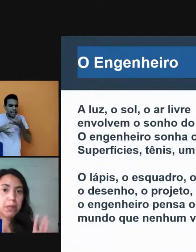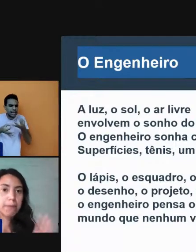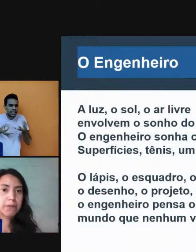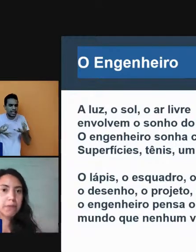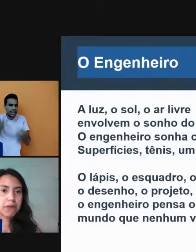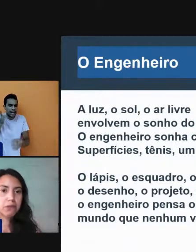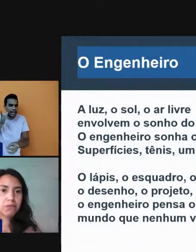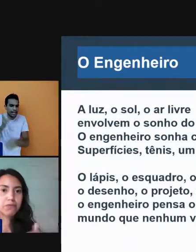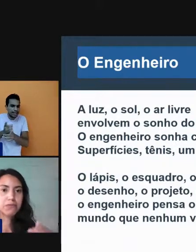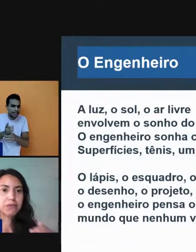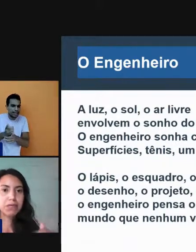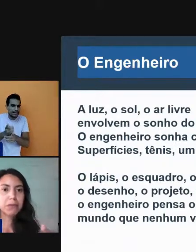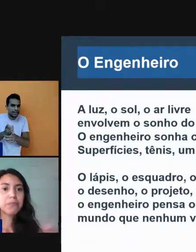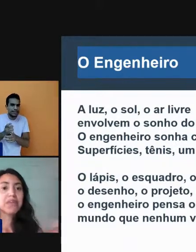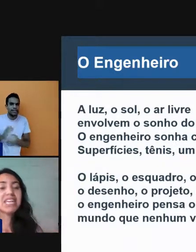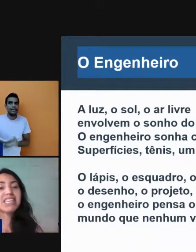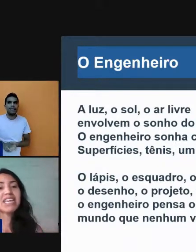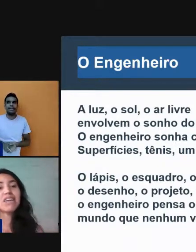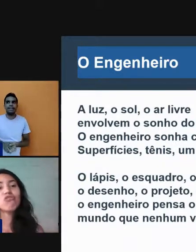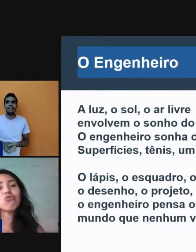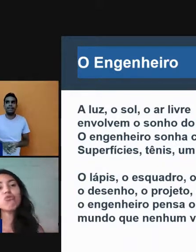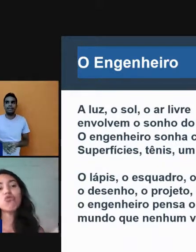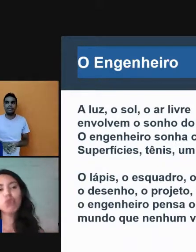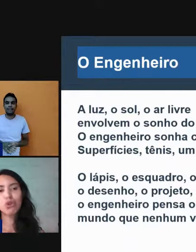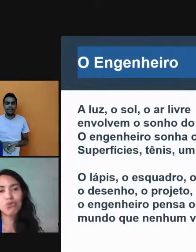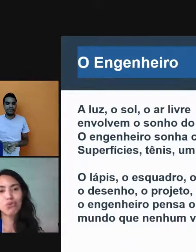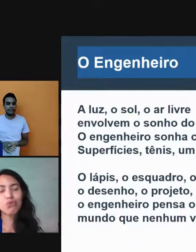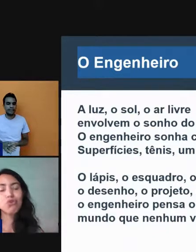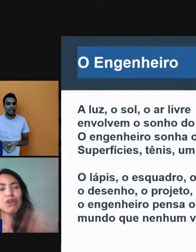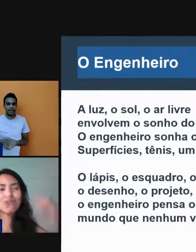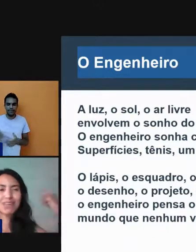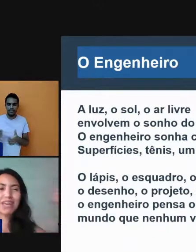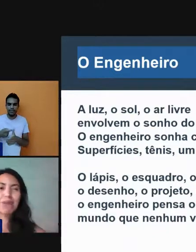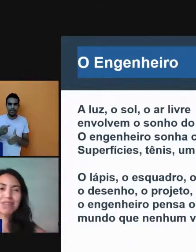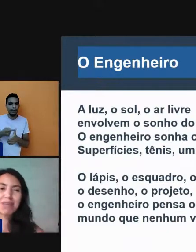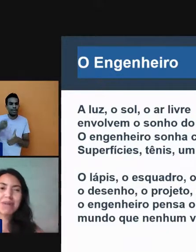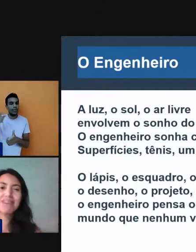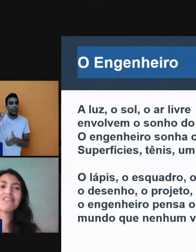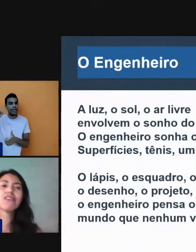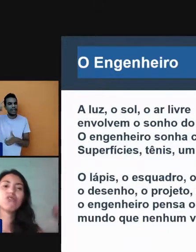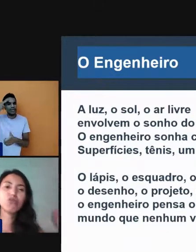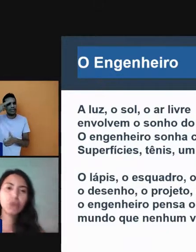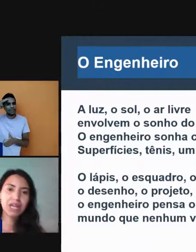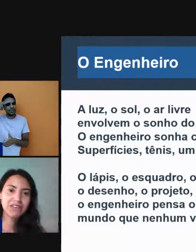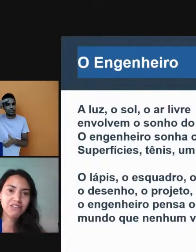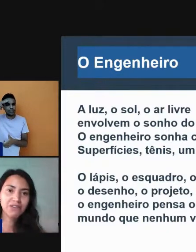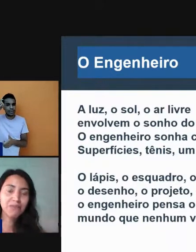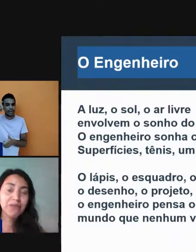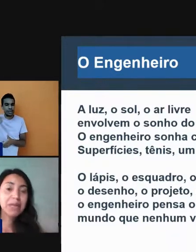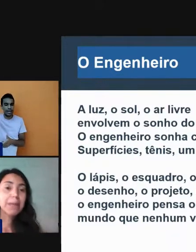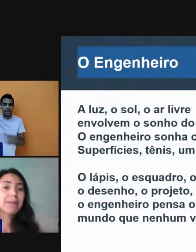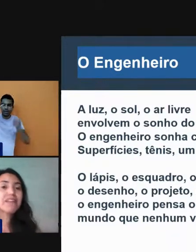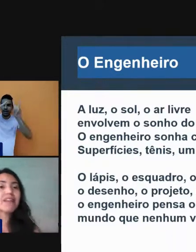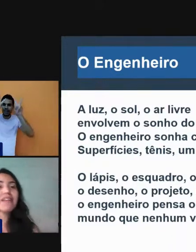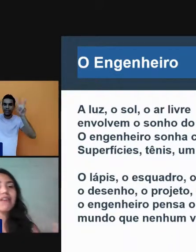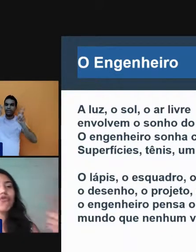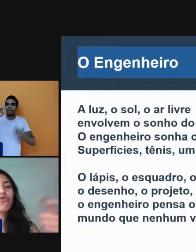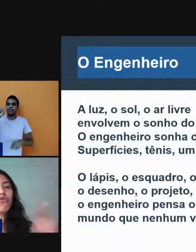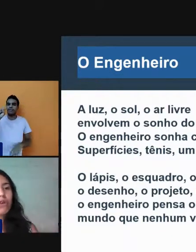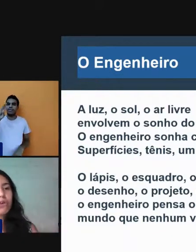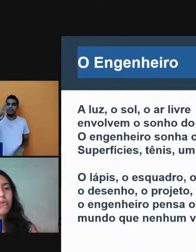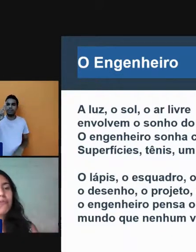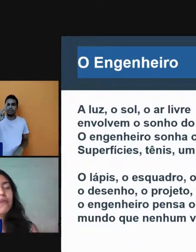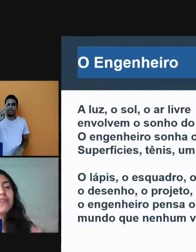estilo. Primeiro, né, ele traz o sonho que é uma temática surrealista, mas ele traz